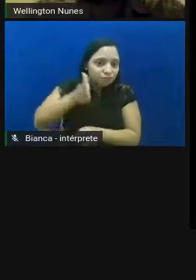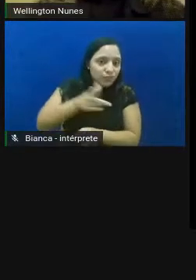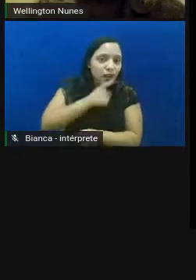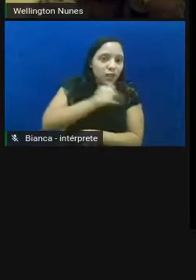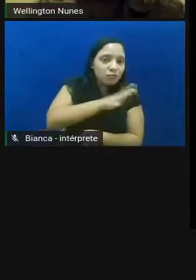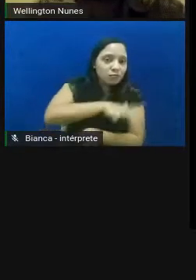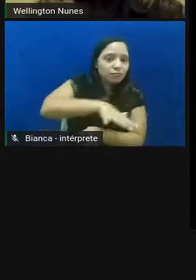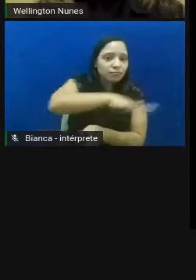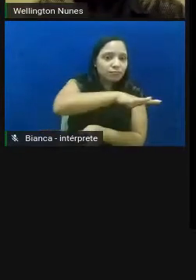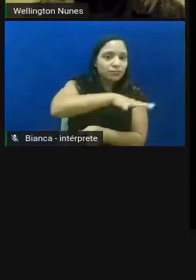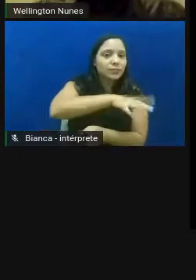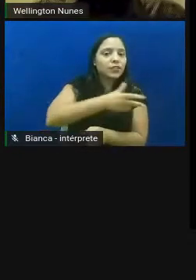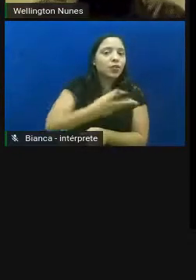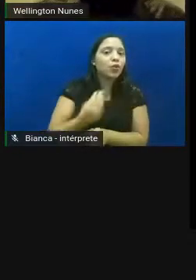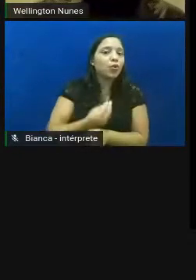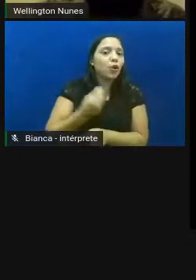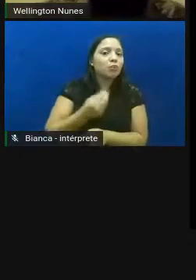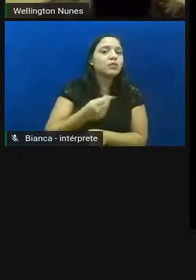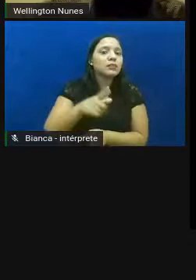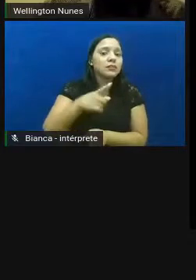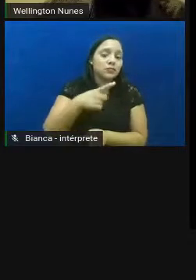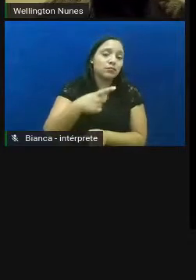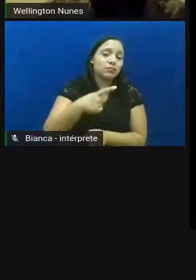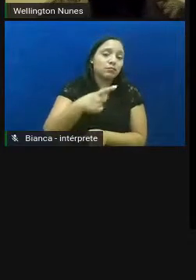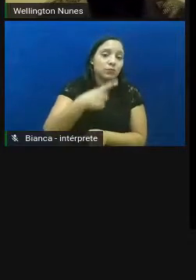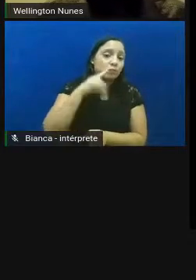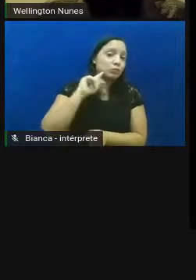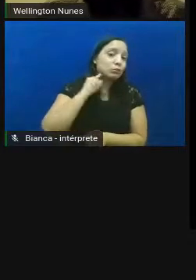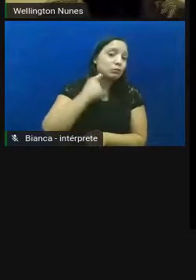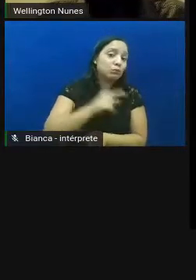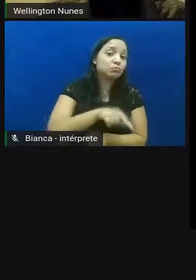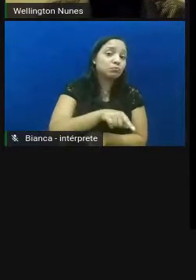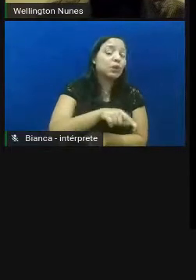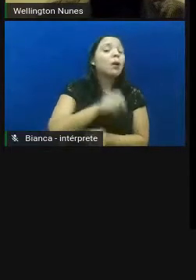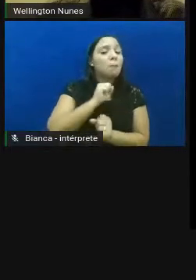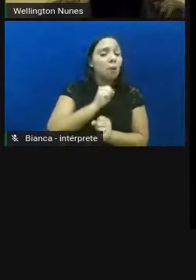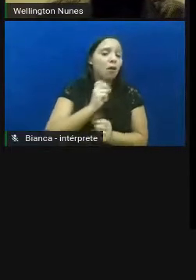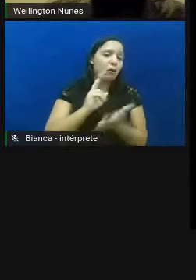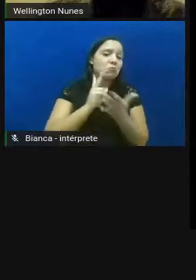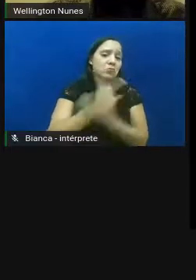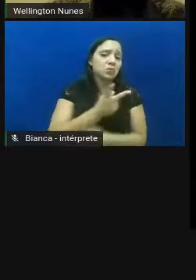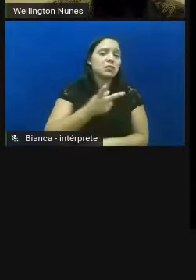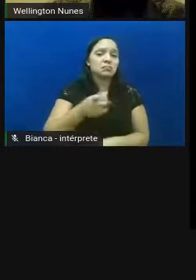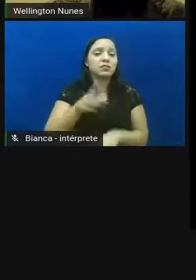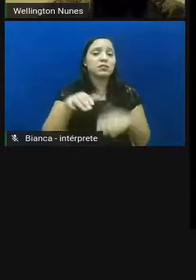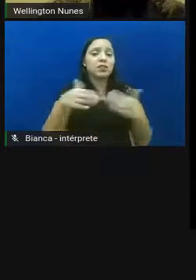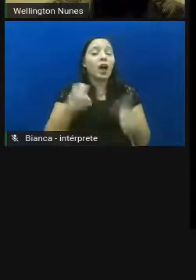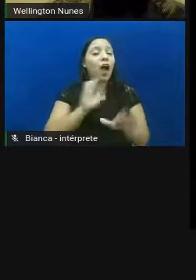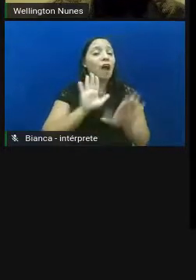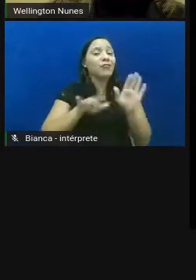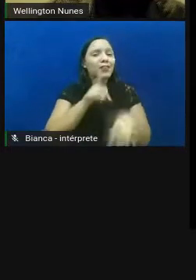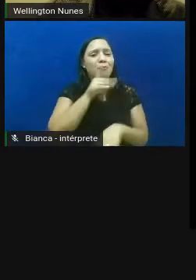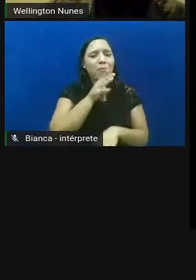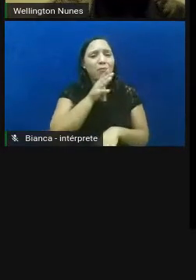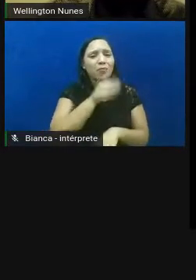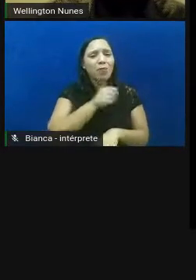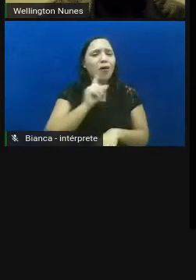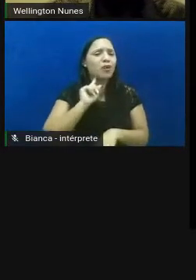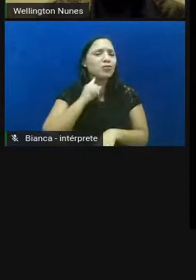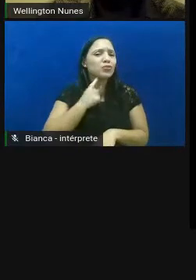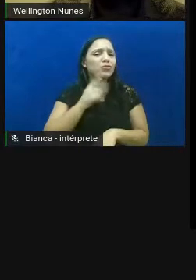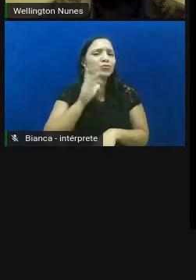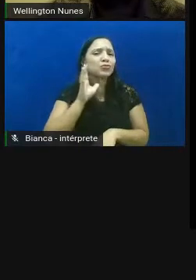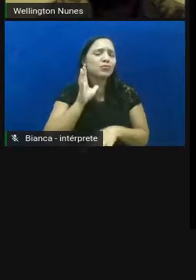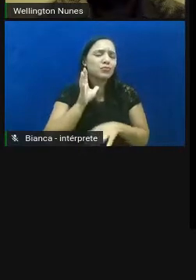daquele tamanho são anos para isso acontecer. Mas cenário 1 aqui que mostra o uso do solo atual. Cenário